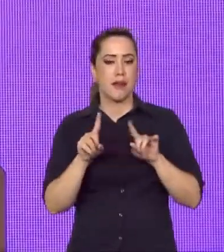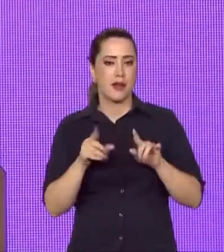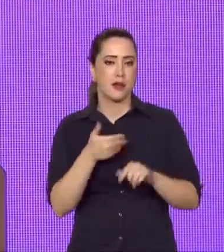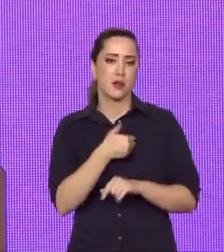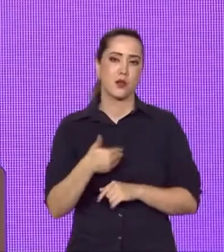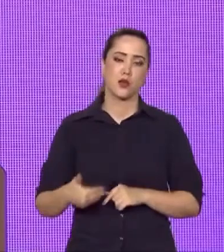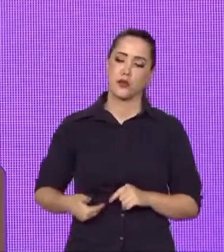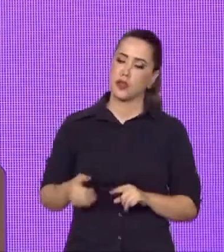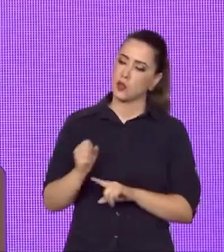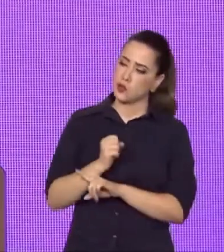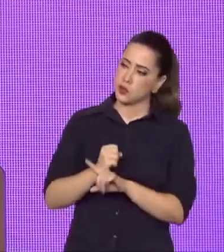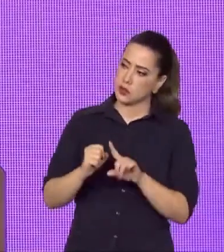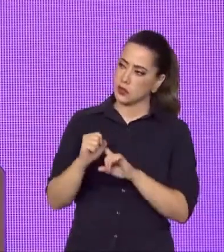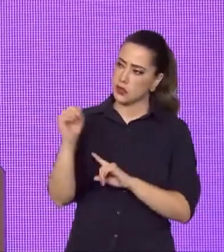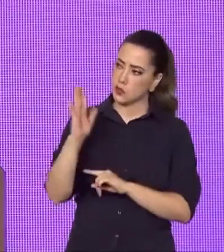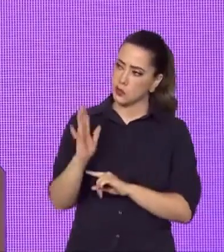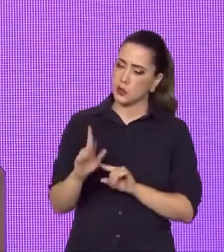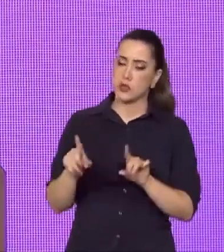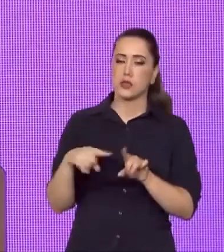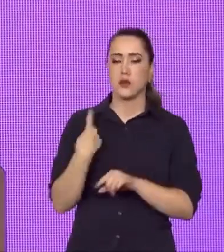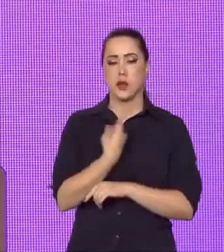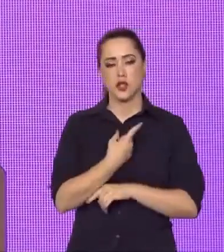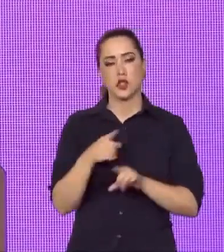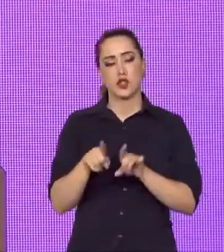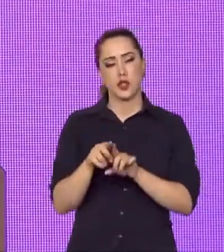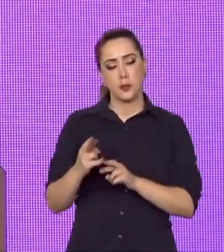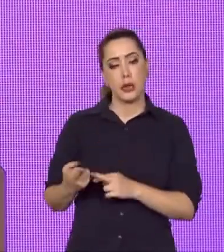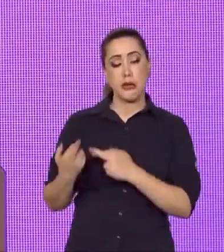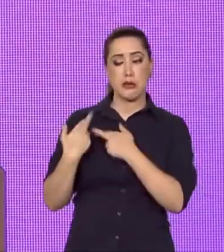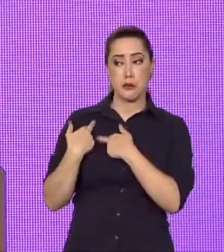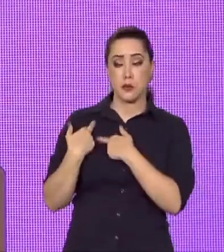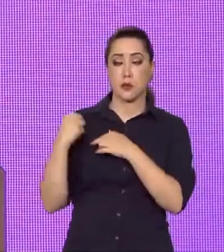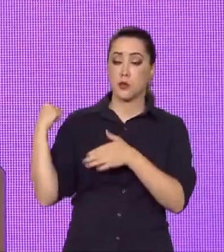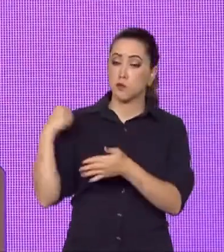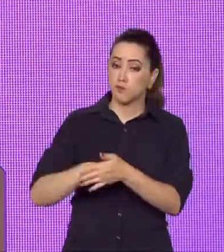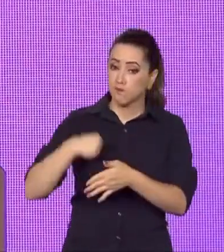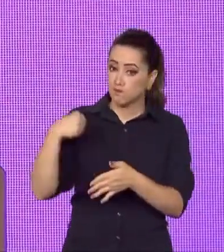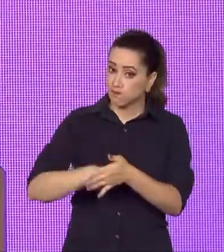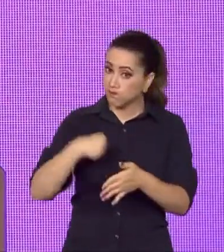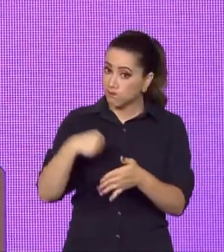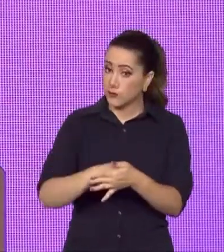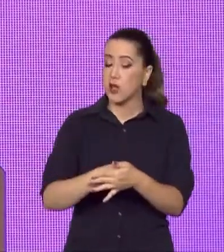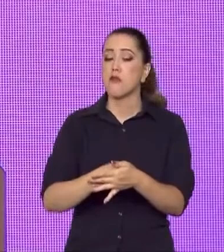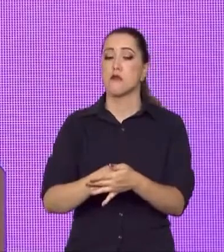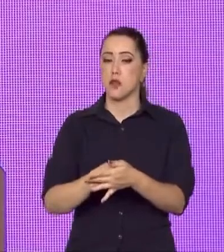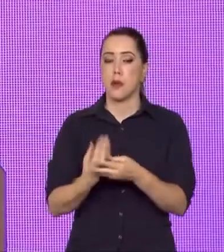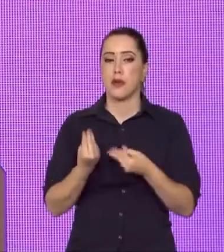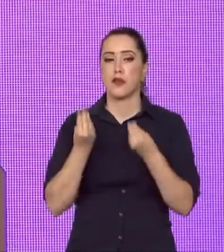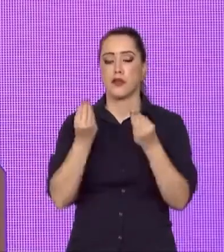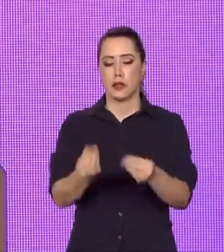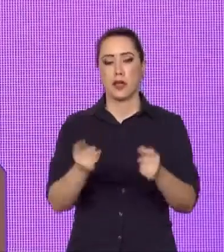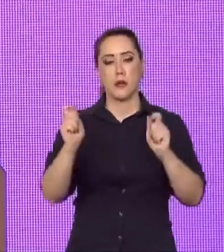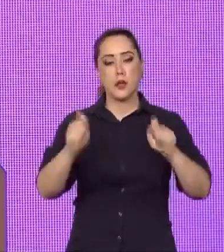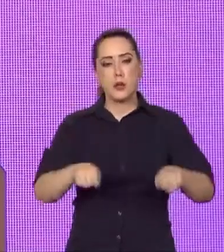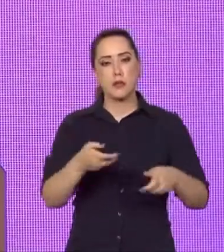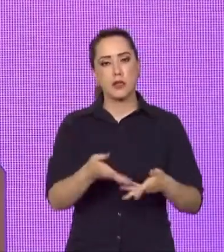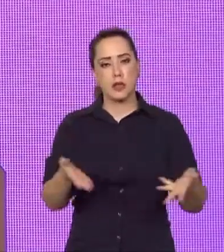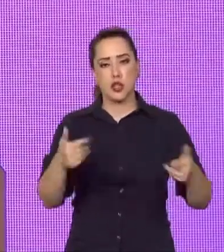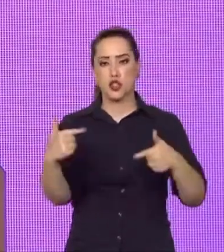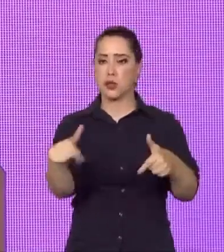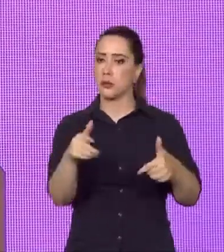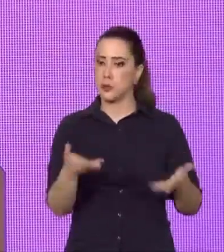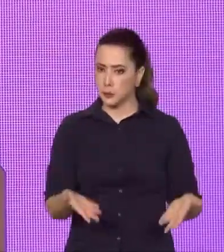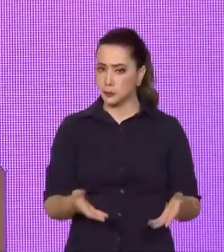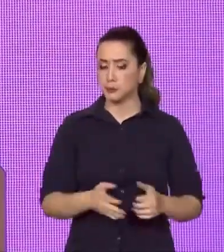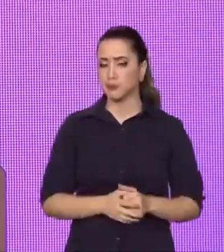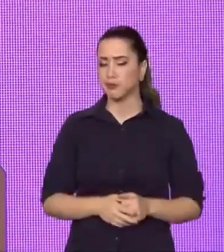governo e sociedade brasileira, também temos a responsabilidade de lutar para garantir as condições para que elas possam atuar.